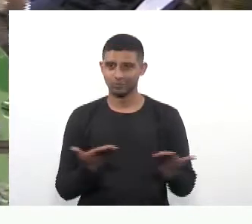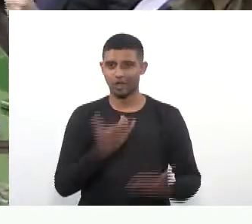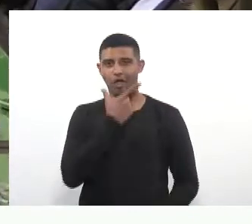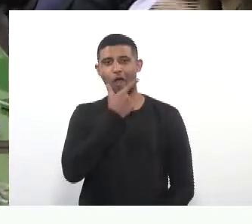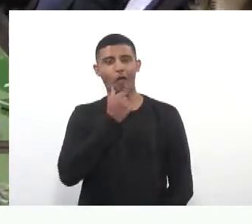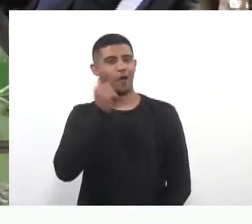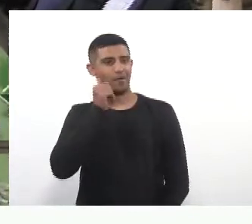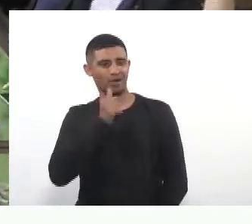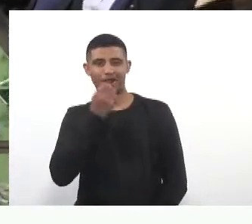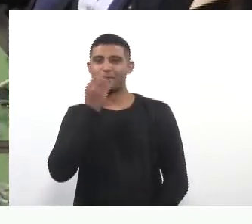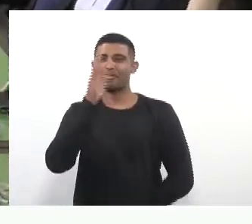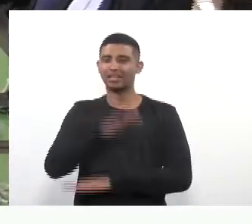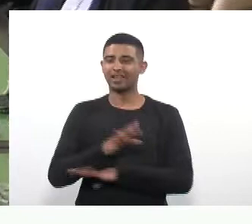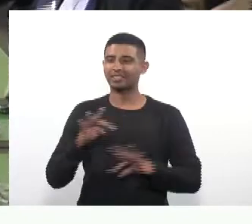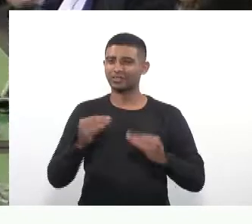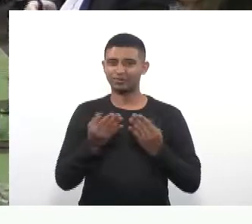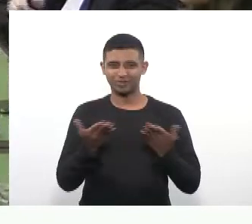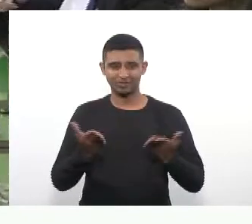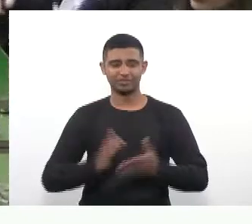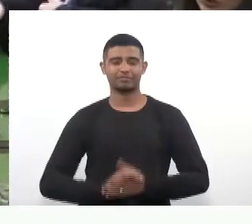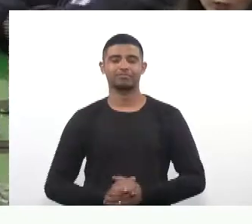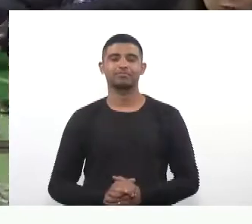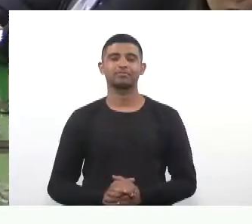Senhoras e senhores, boa tarde a todos.